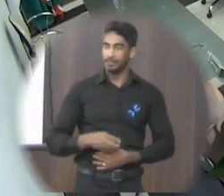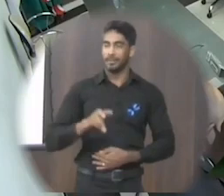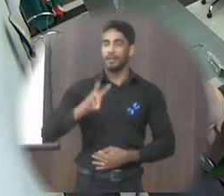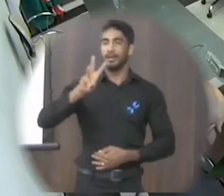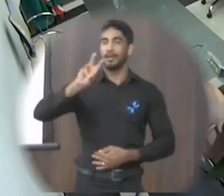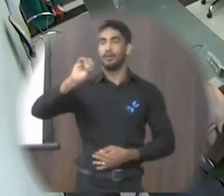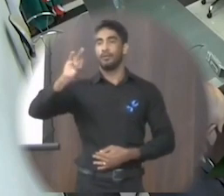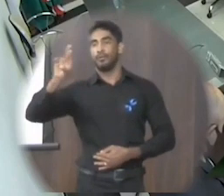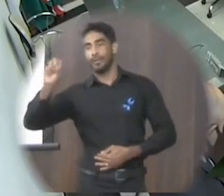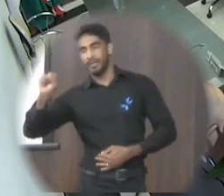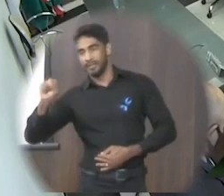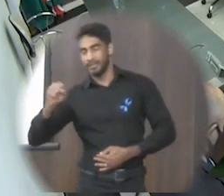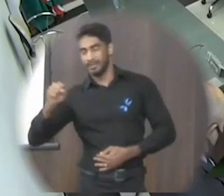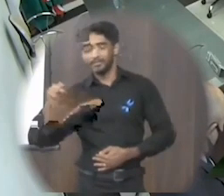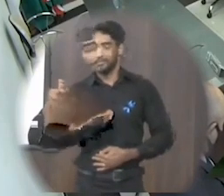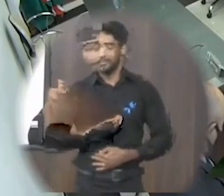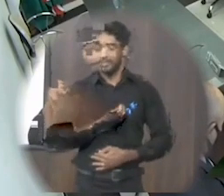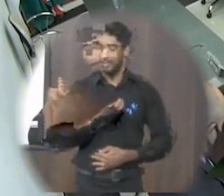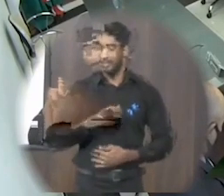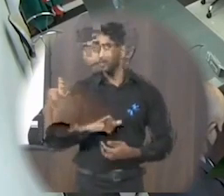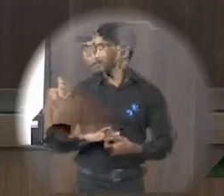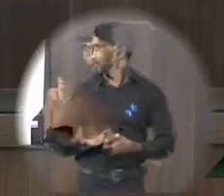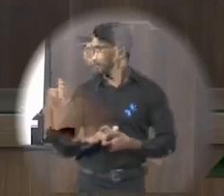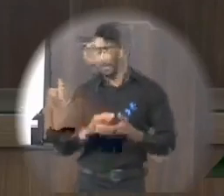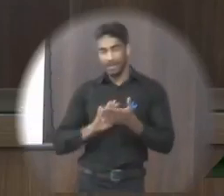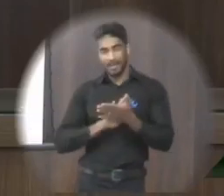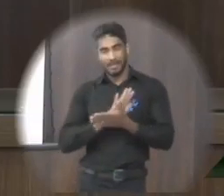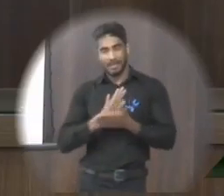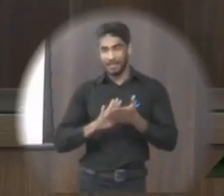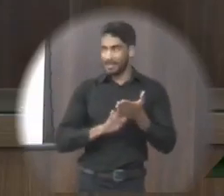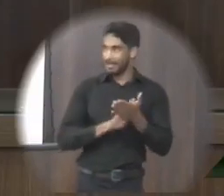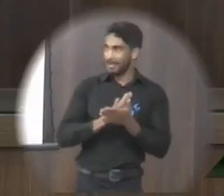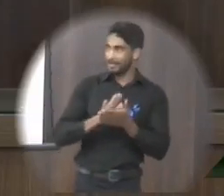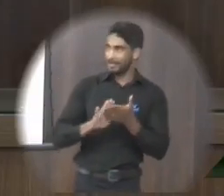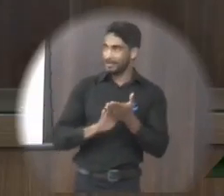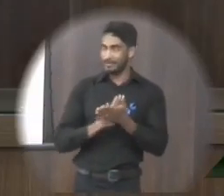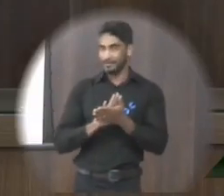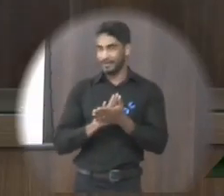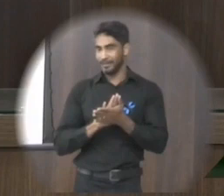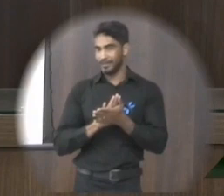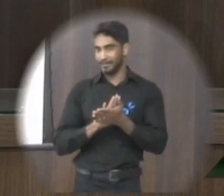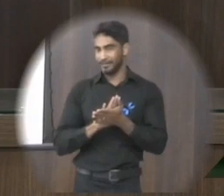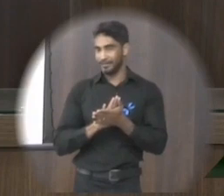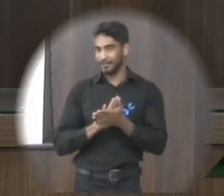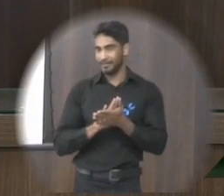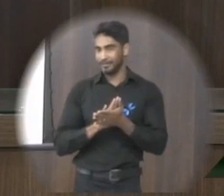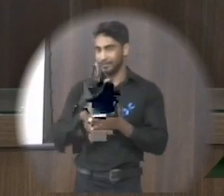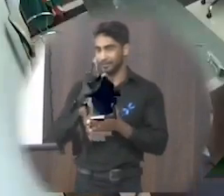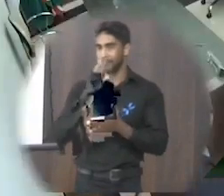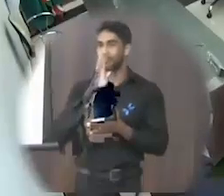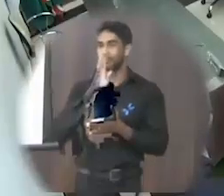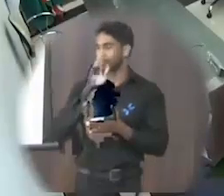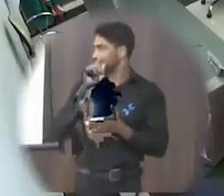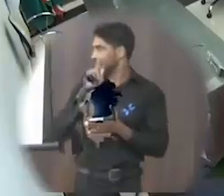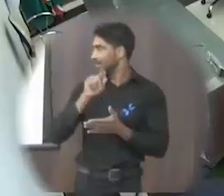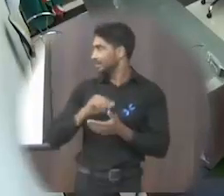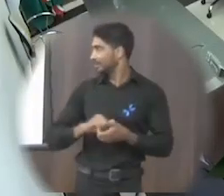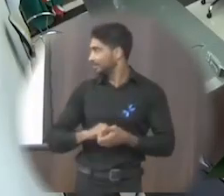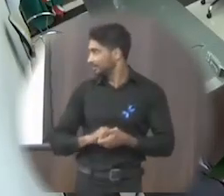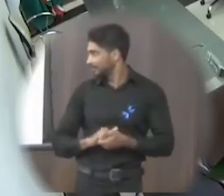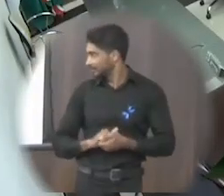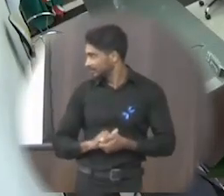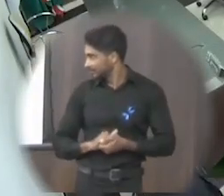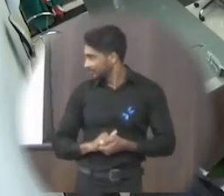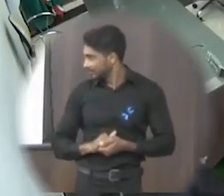Uíris Carlos Lopes. Presente. Nada mais havendo se tratar. Ô, senhor presidente, minuto de silêncio, Santos, Vossa Excelência encerrar. Obrigado.